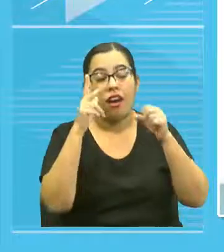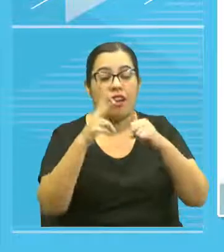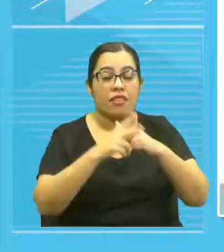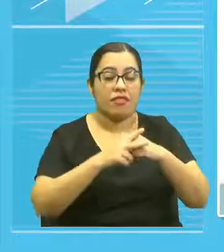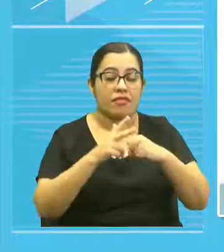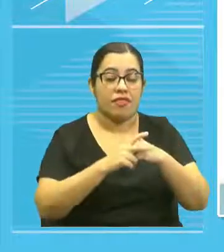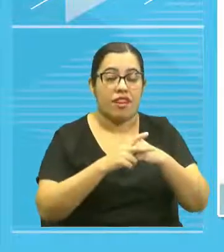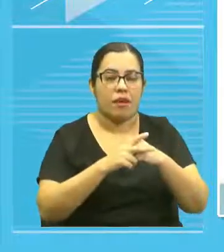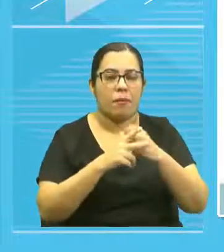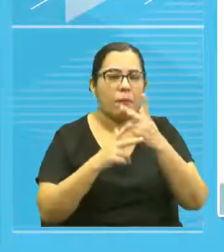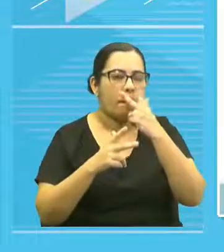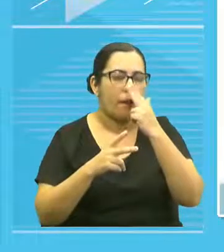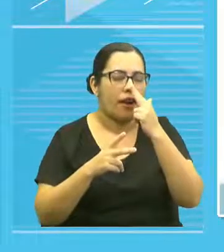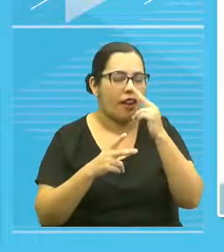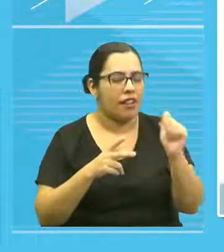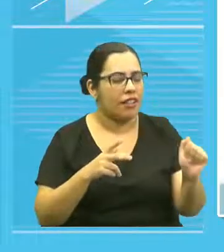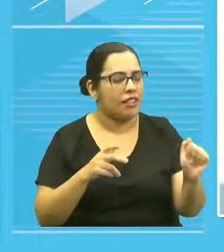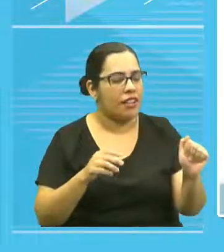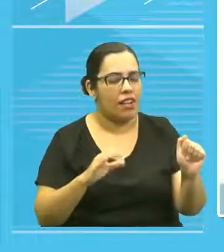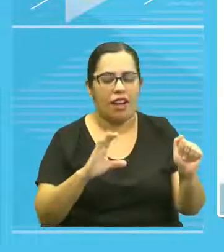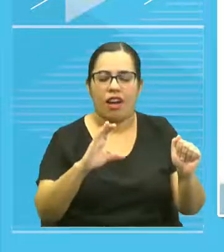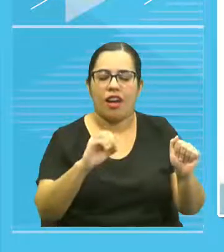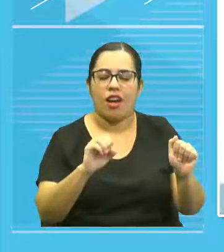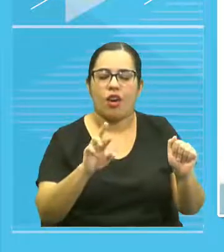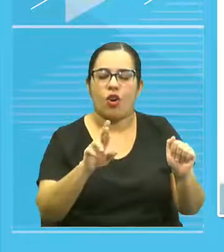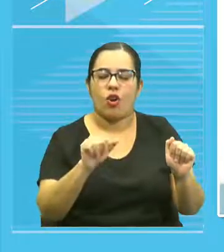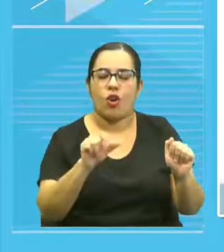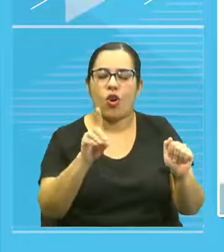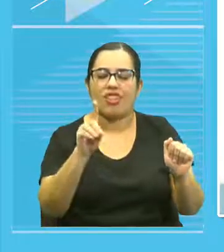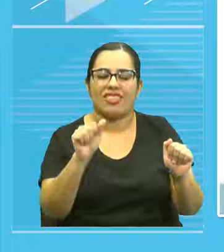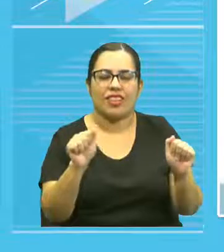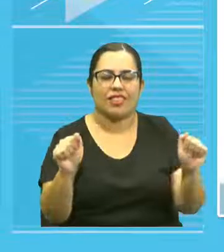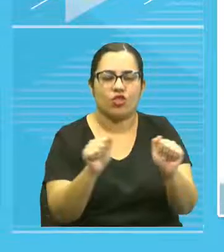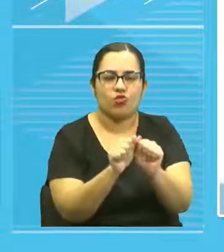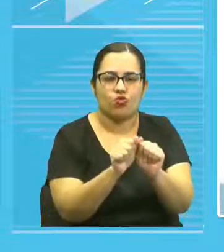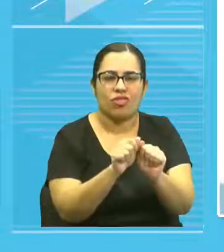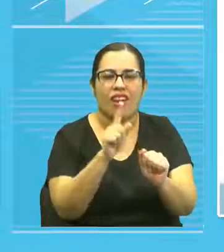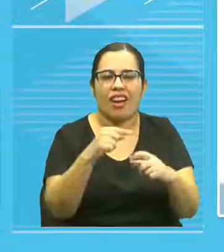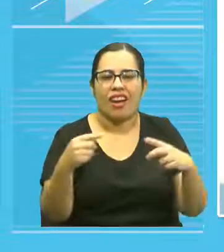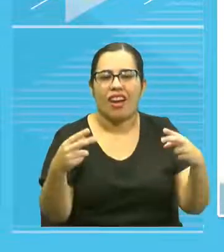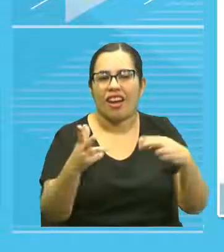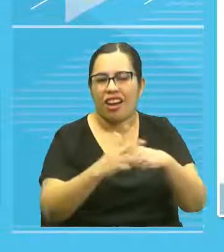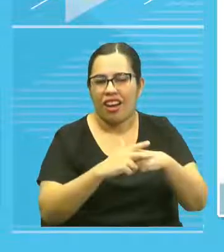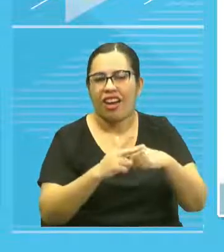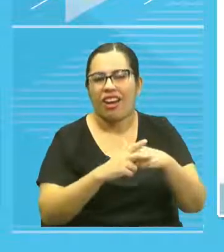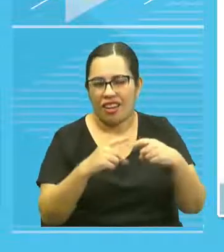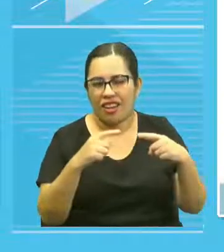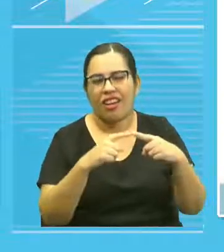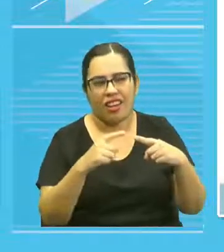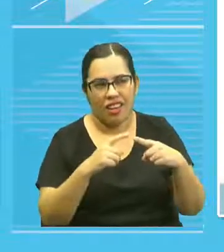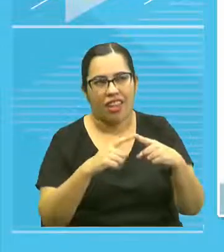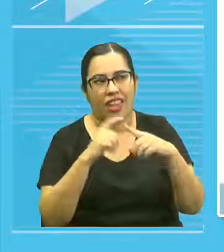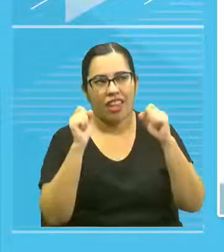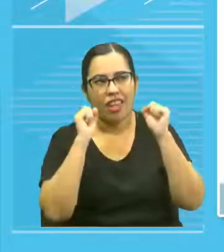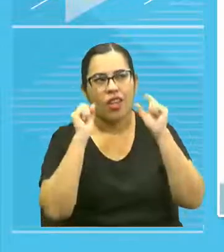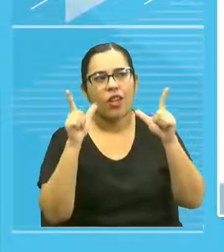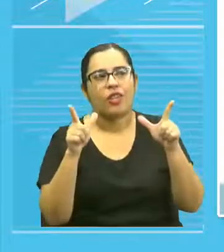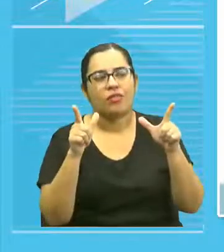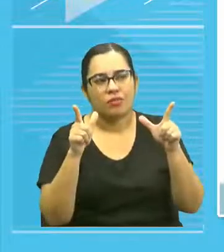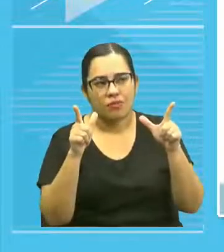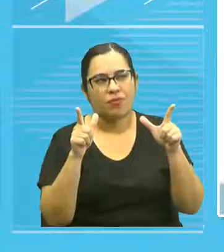XXI escreve junto acorda o imperativo do verbo acordar e é